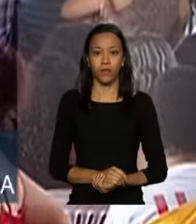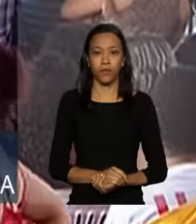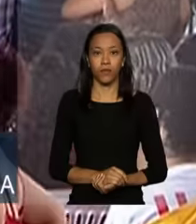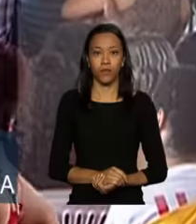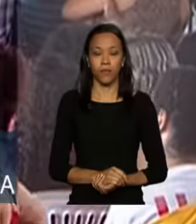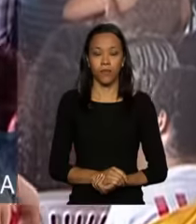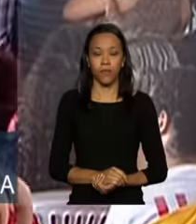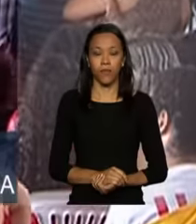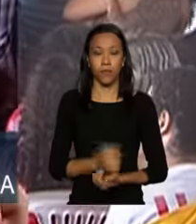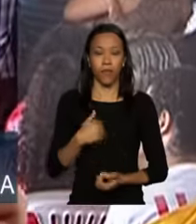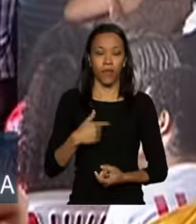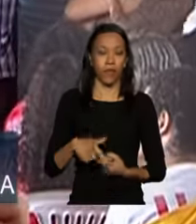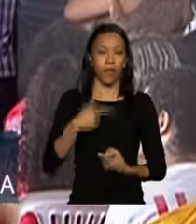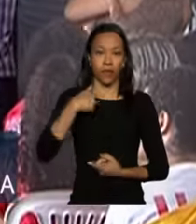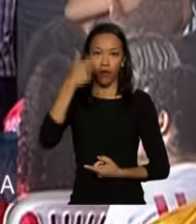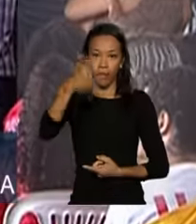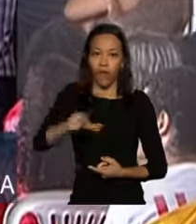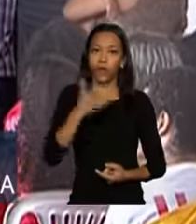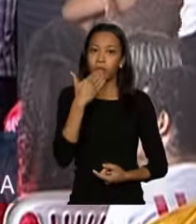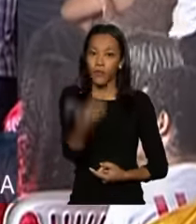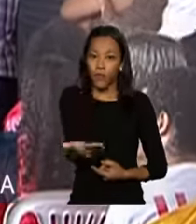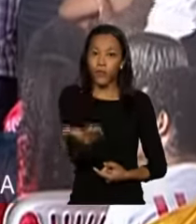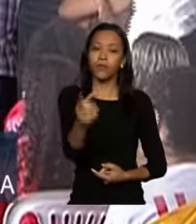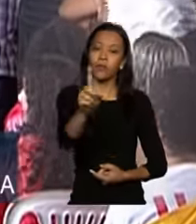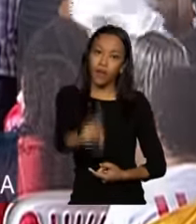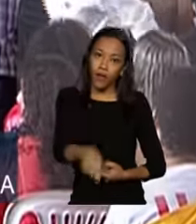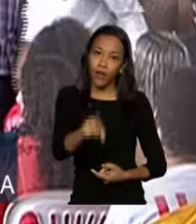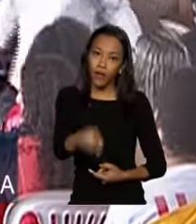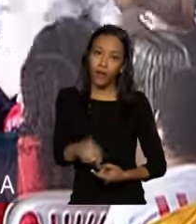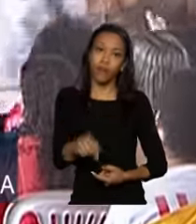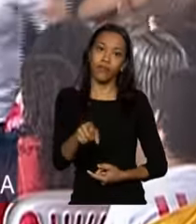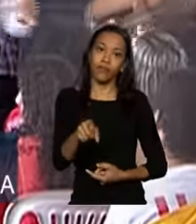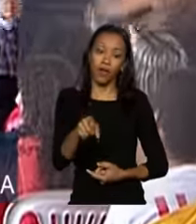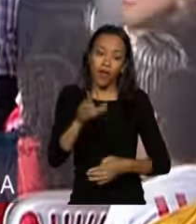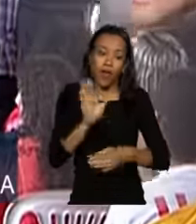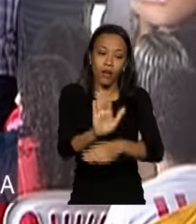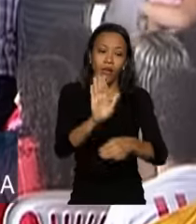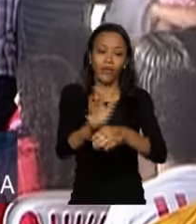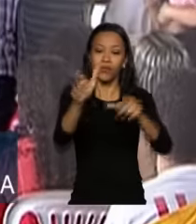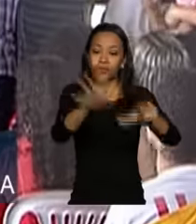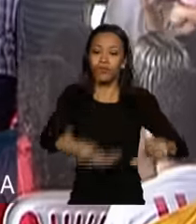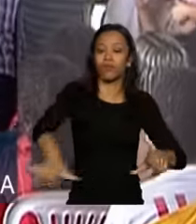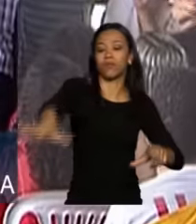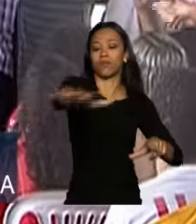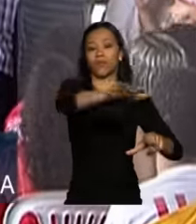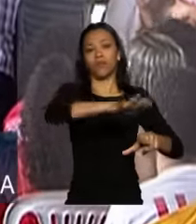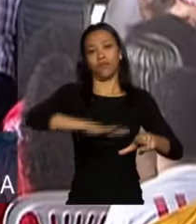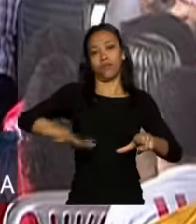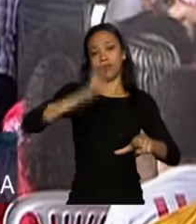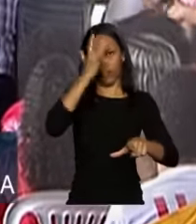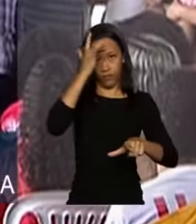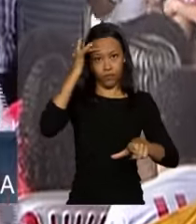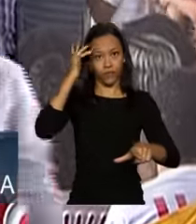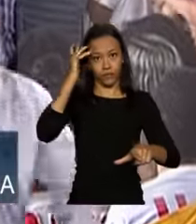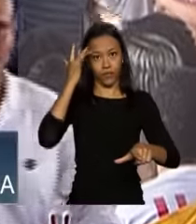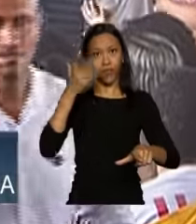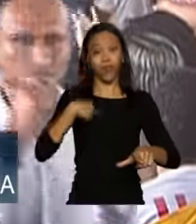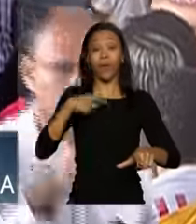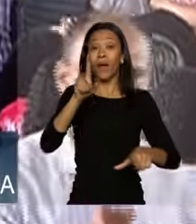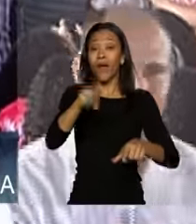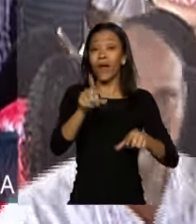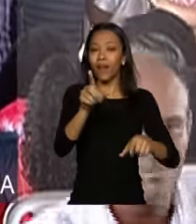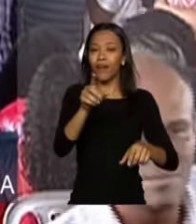O outro pedido é questão de sobrevivência da nossa região, presidente. É um